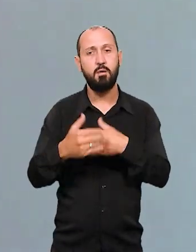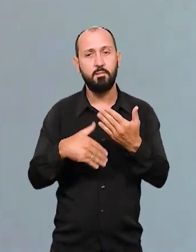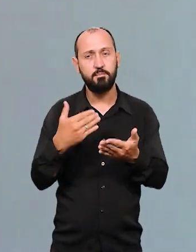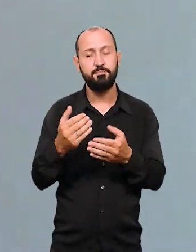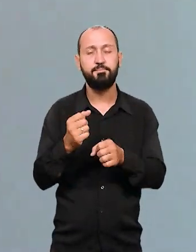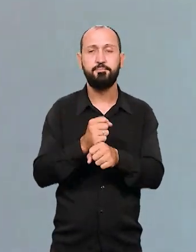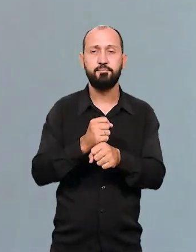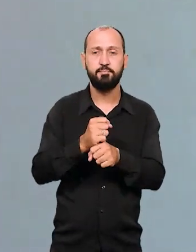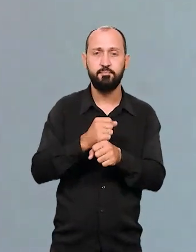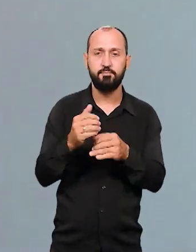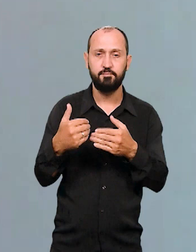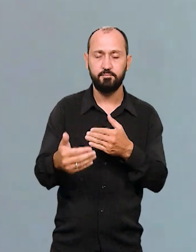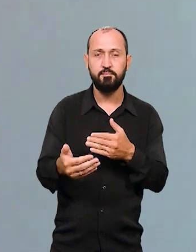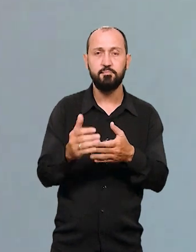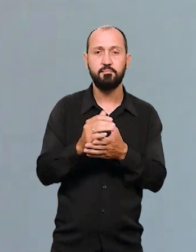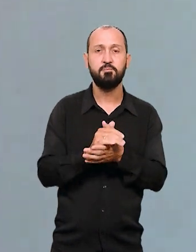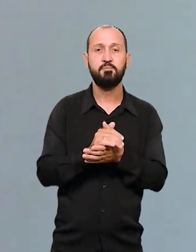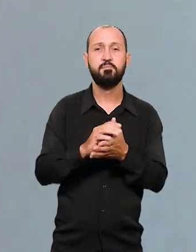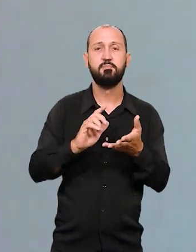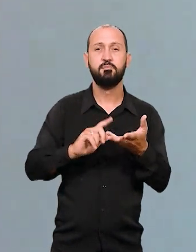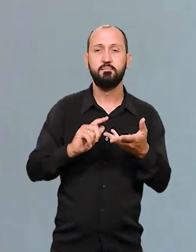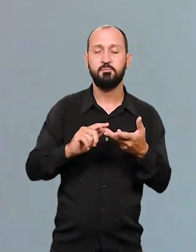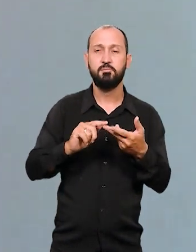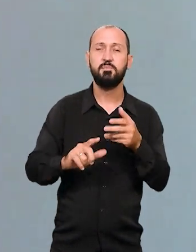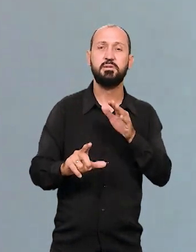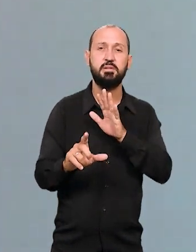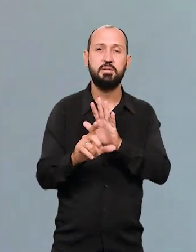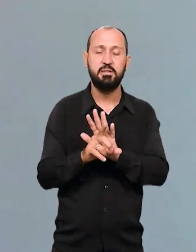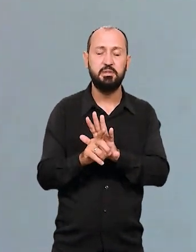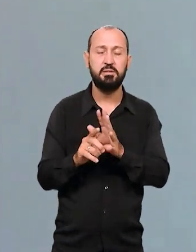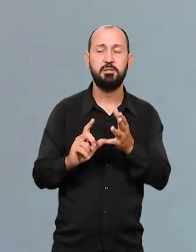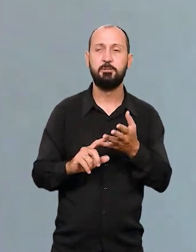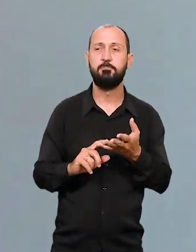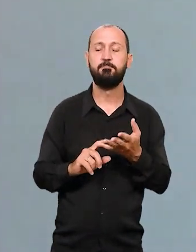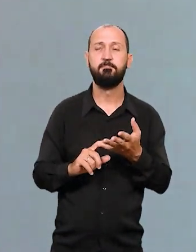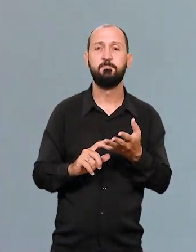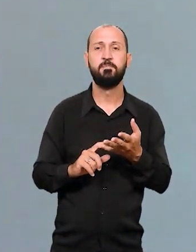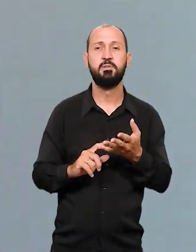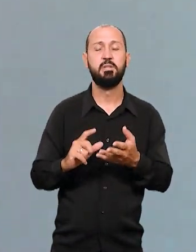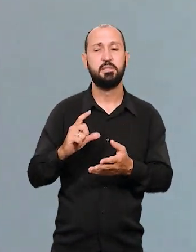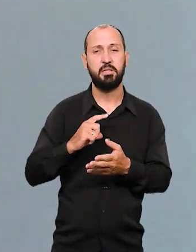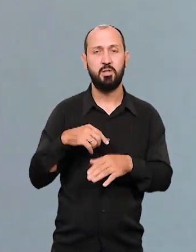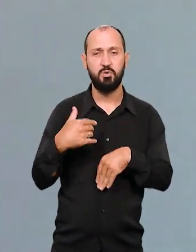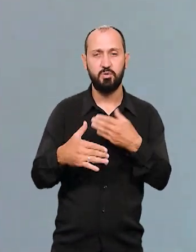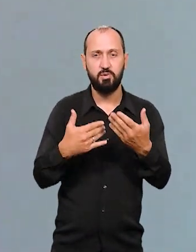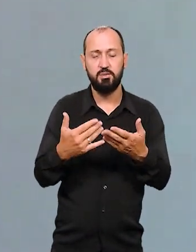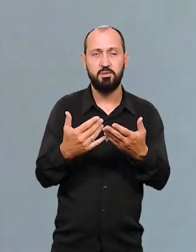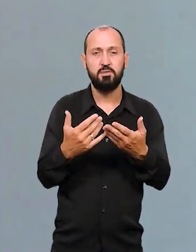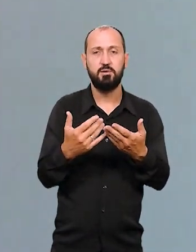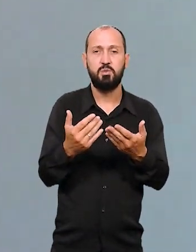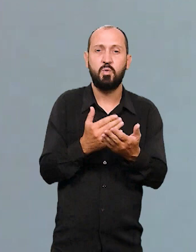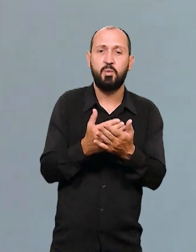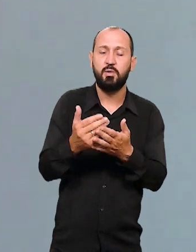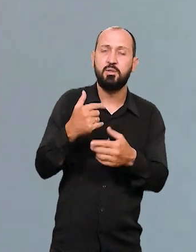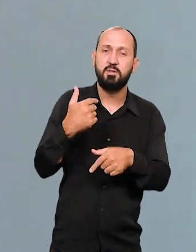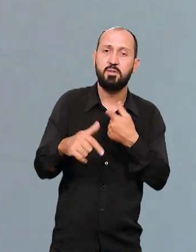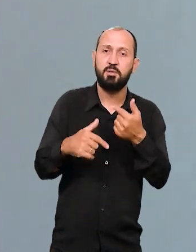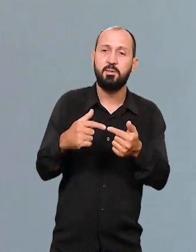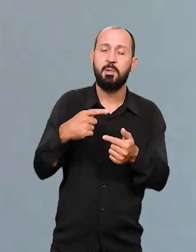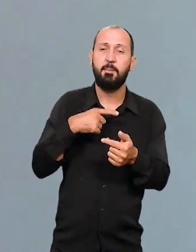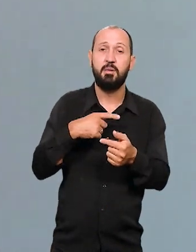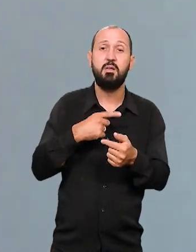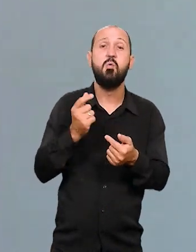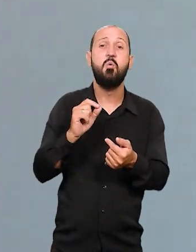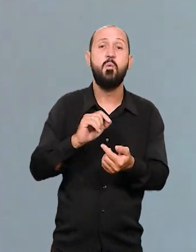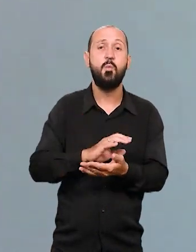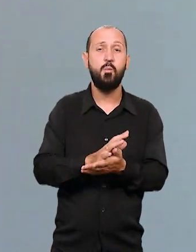tenha desenvolvido ao longo do tempo uma série de legislações, nós tenhamos desenvolvido uma série de iniciativas